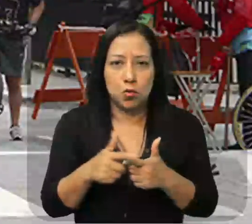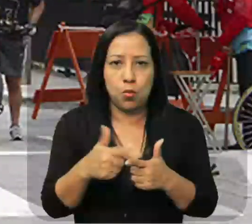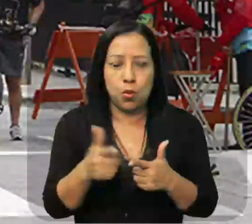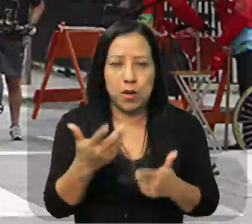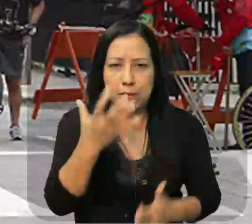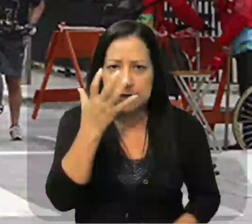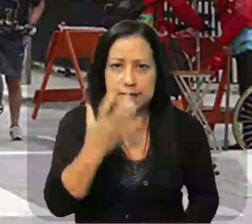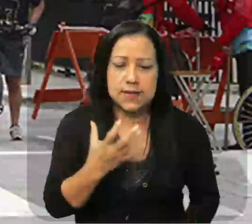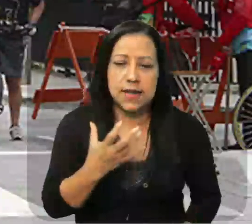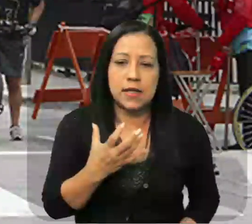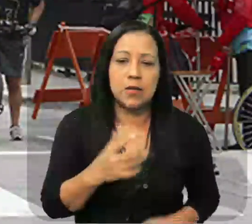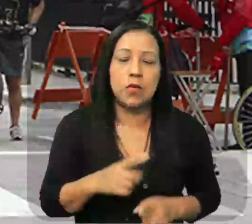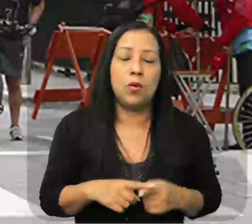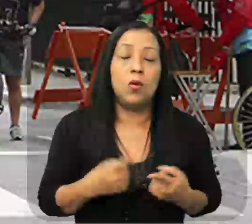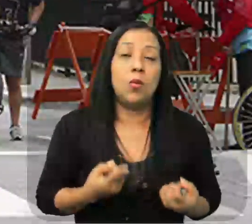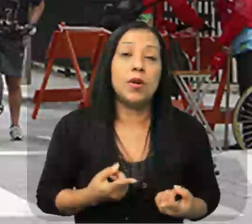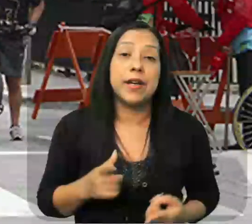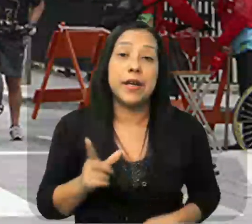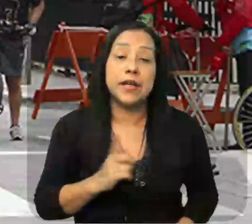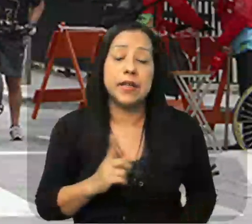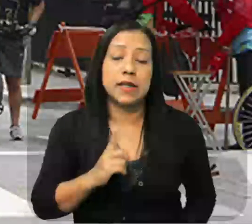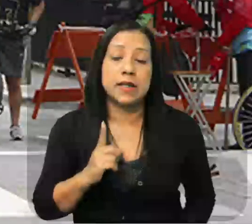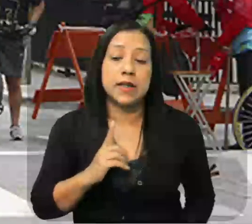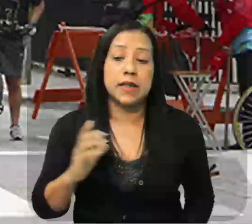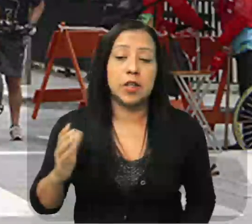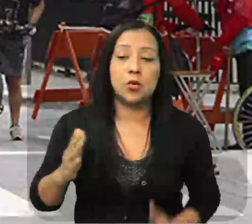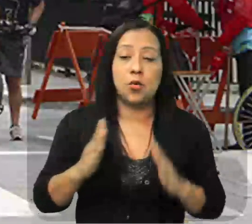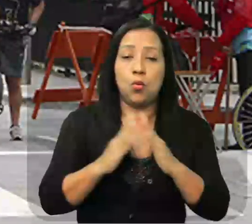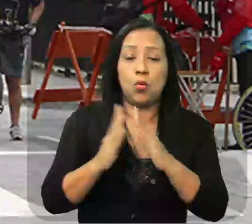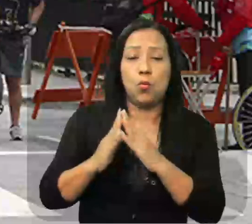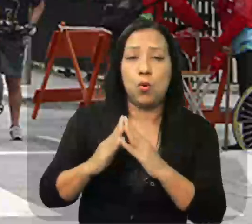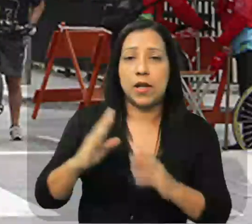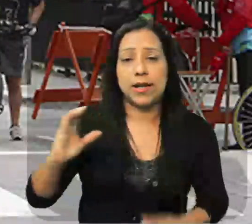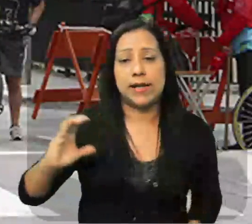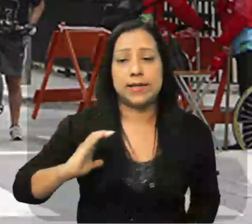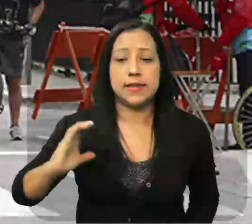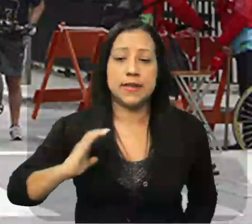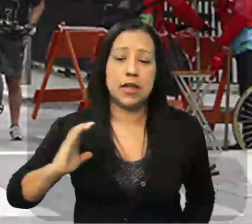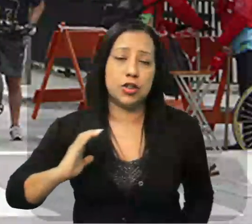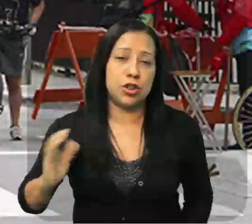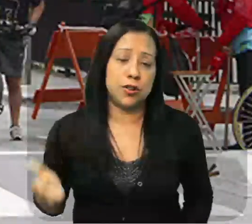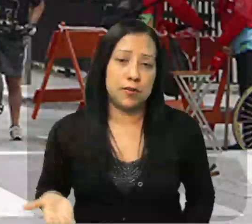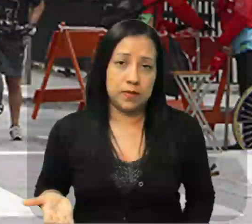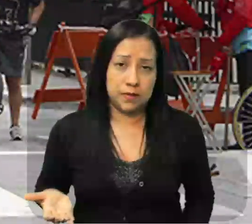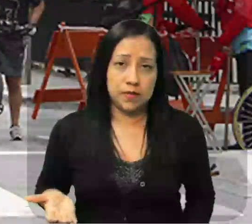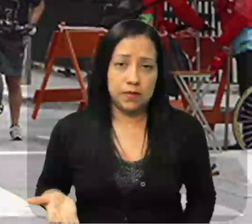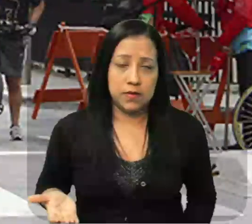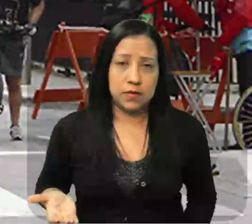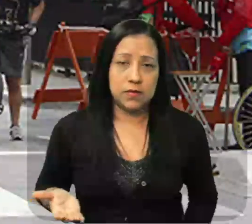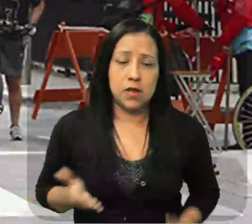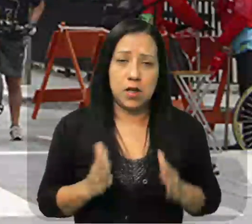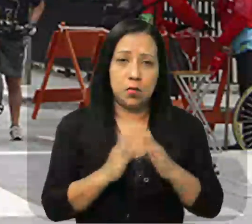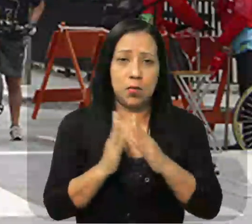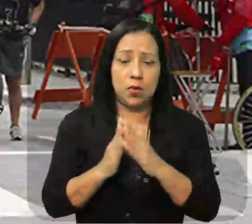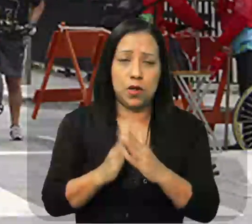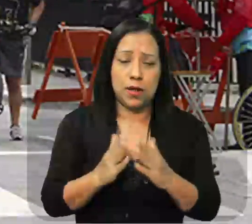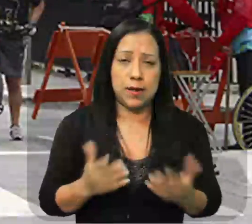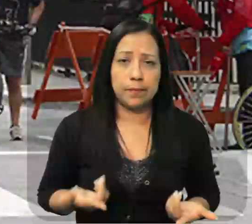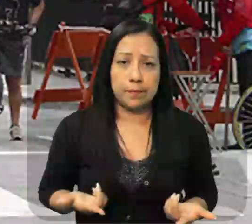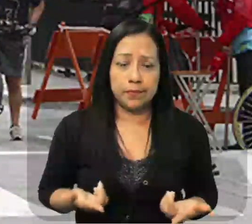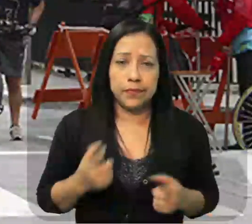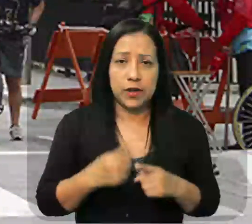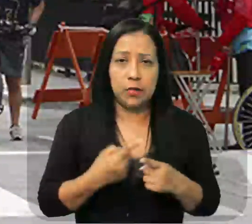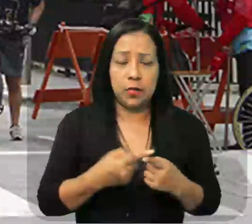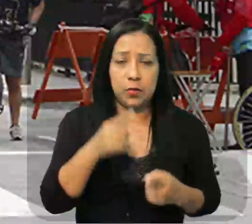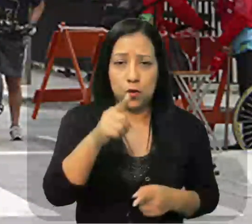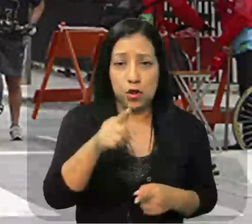Ok? Então, isso está sendo um problema sério. O lixo, ok? Uma coisa é a gente estar numa cidade e a gente pensar que o lixo não tem nada a